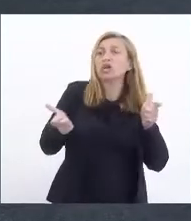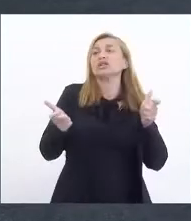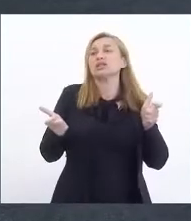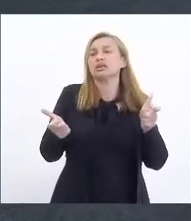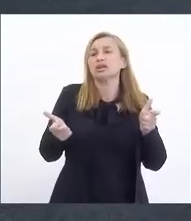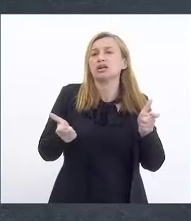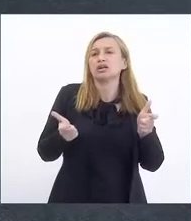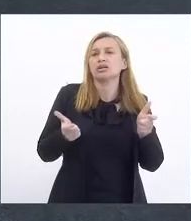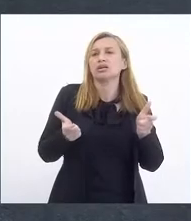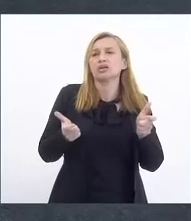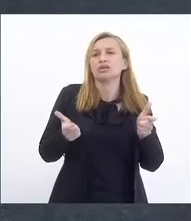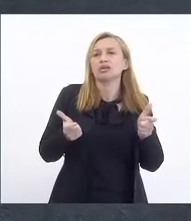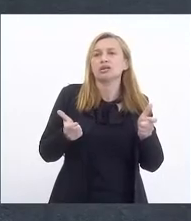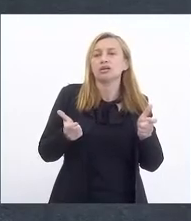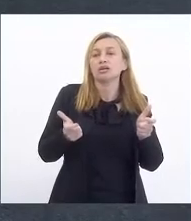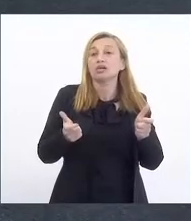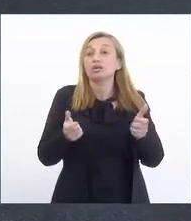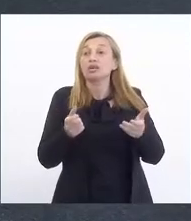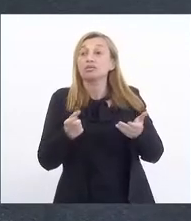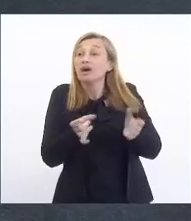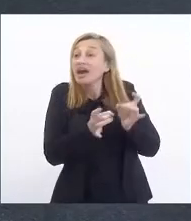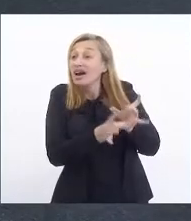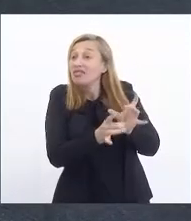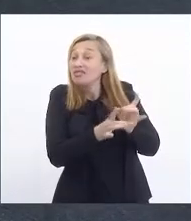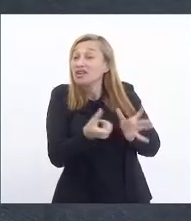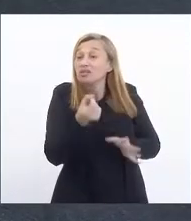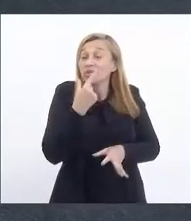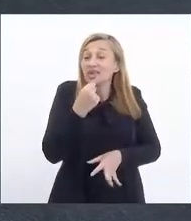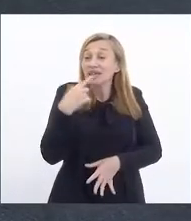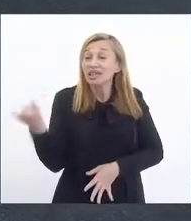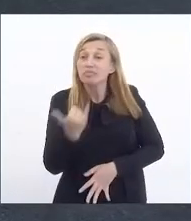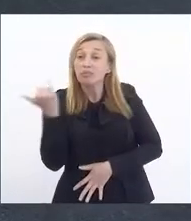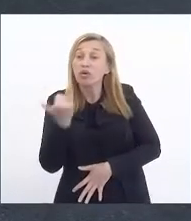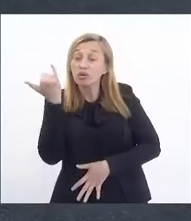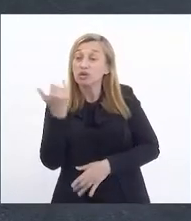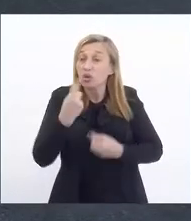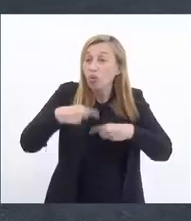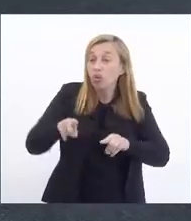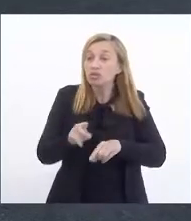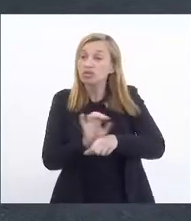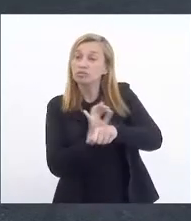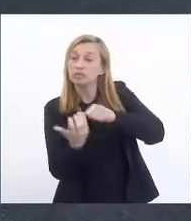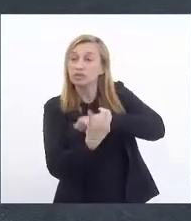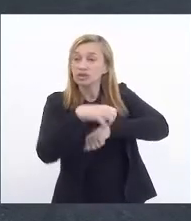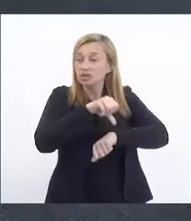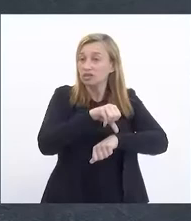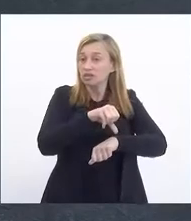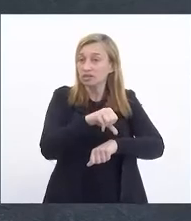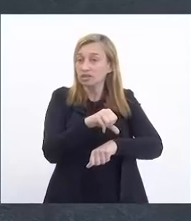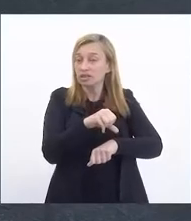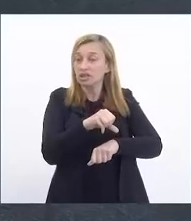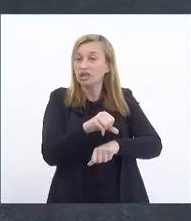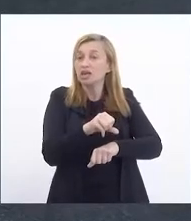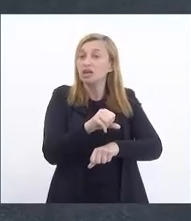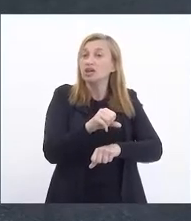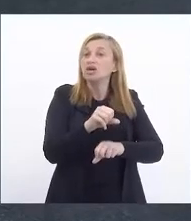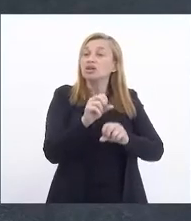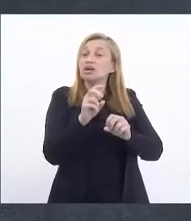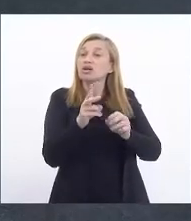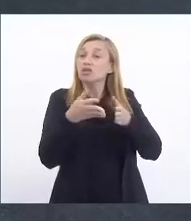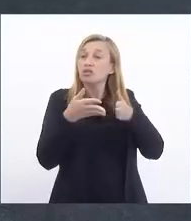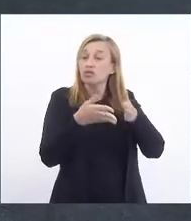para a aquisição de um medicamento de vital importância no enfrentamento da covid e um fato já está